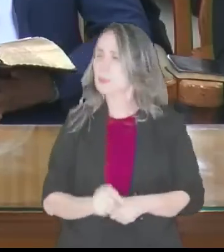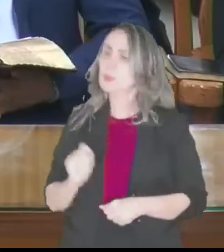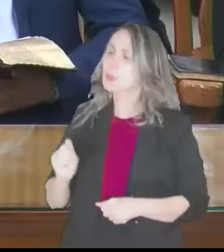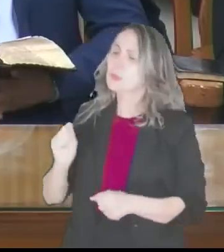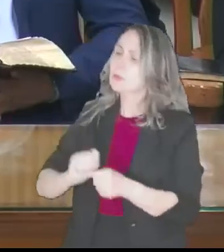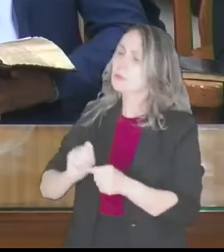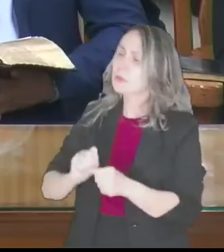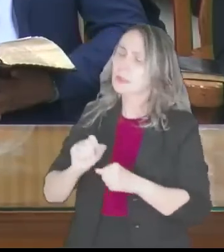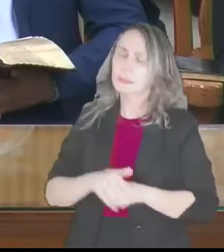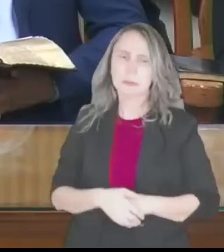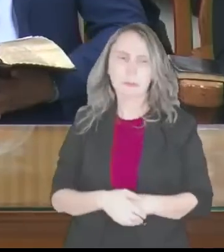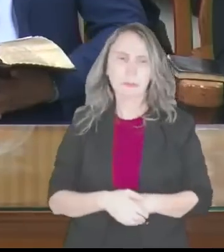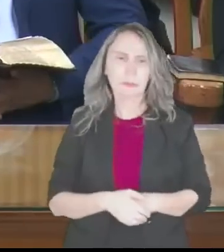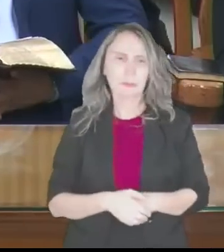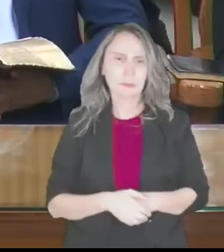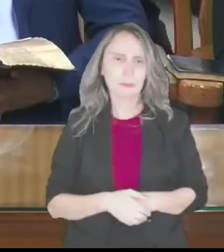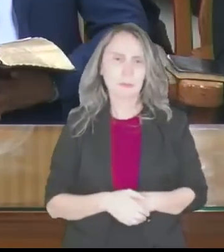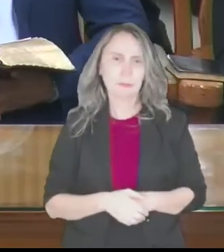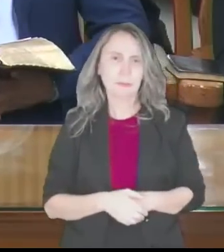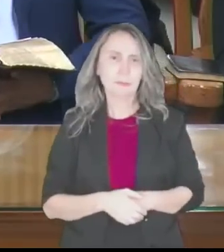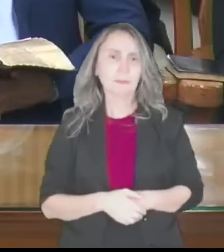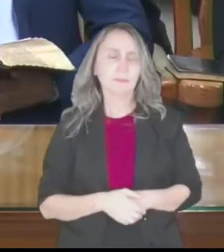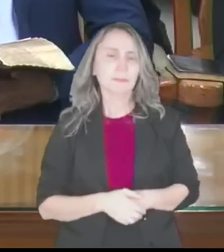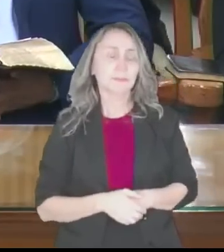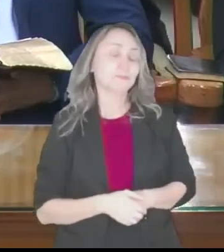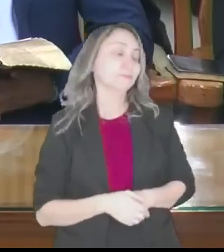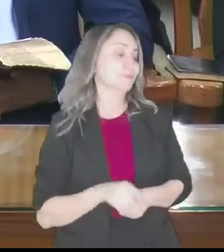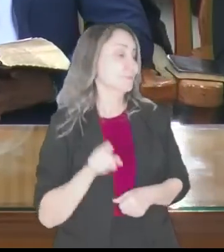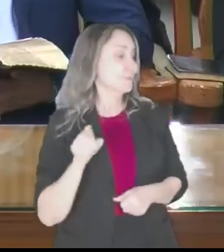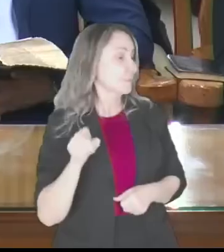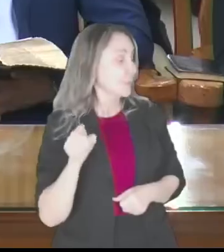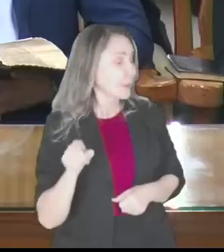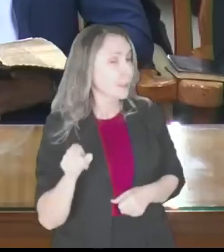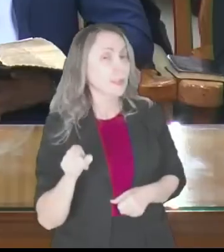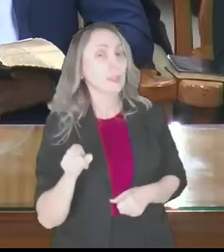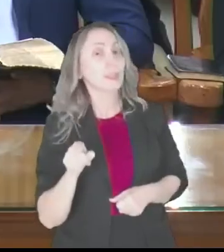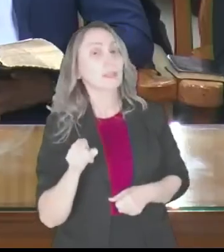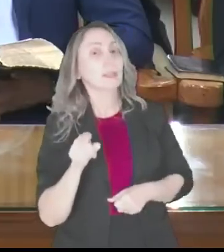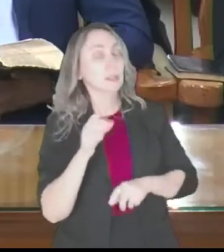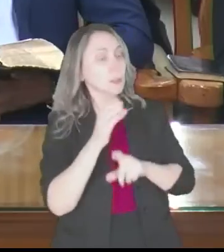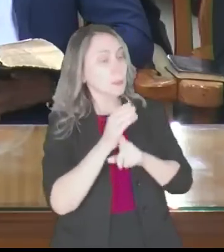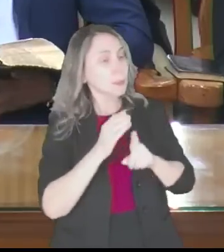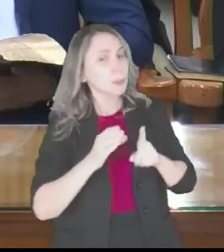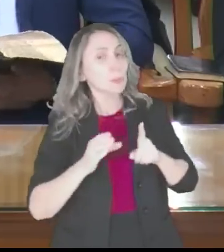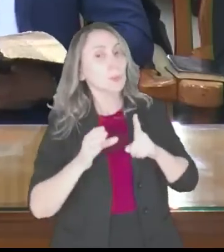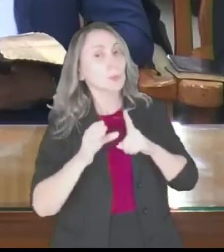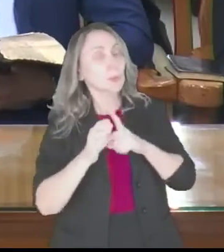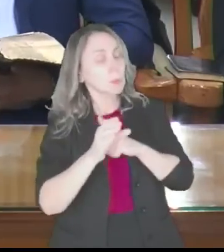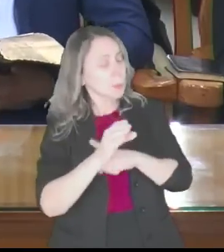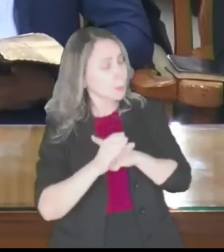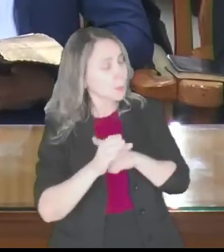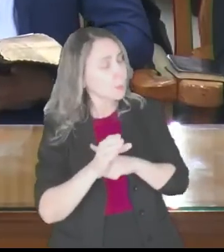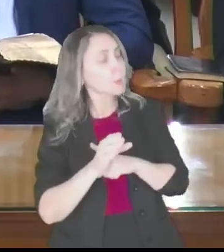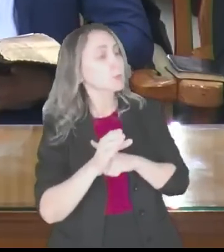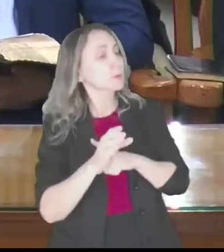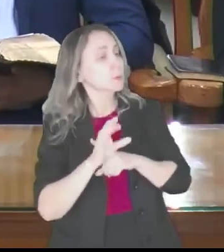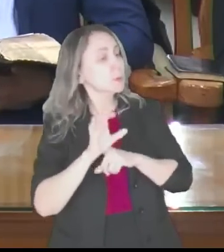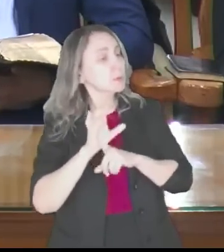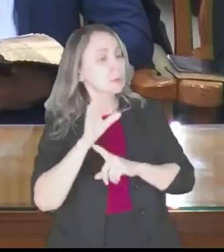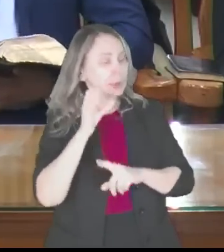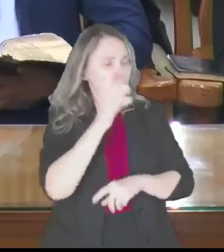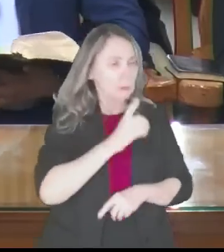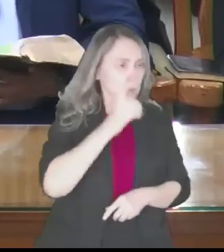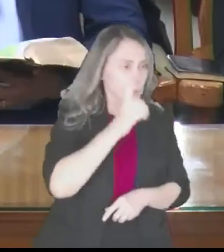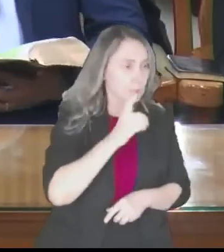Pastor, ele passou esse mês todinho na doutrina e no culto de domingo, lendo o mesmo versículo, pastor. E a gente está aqui,